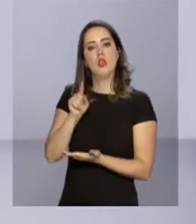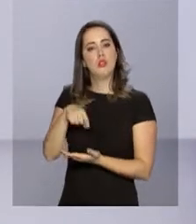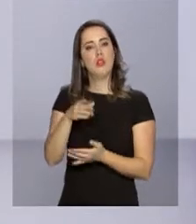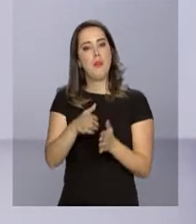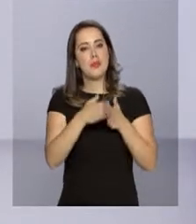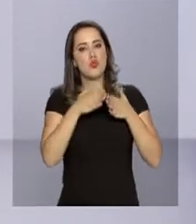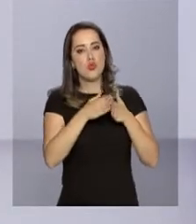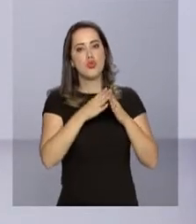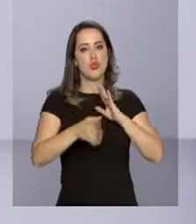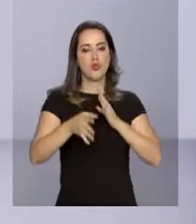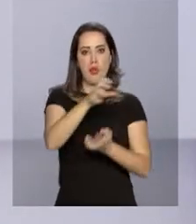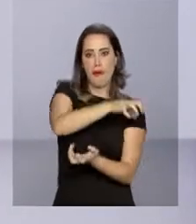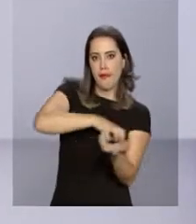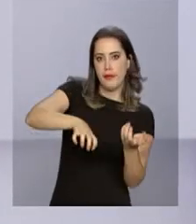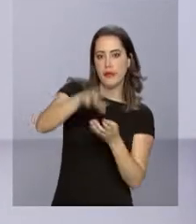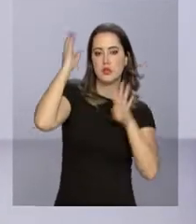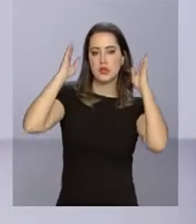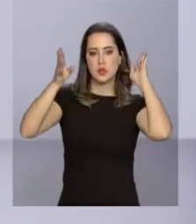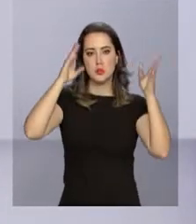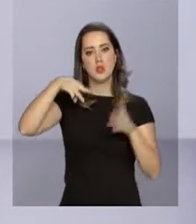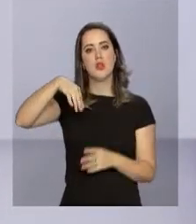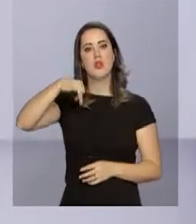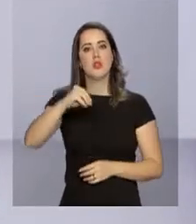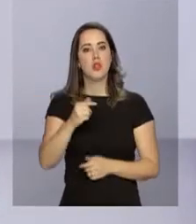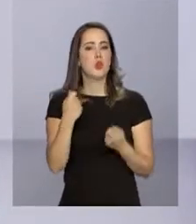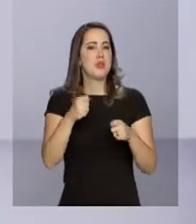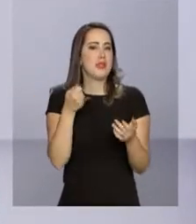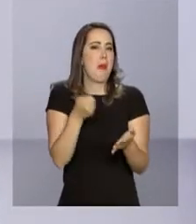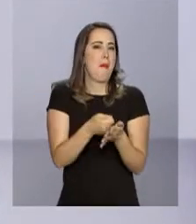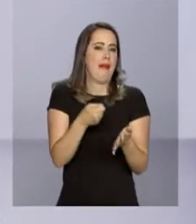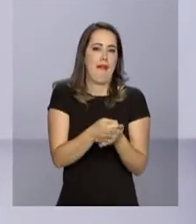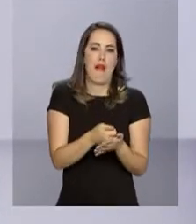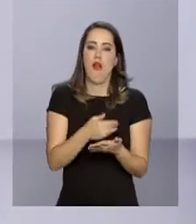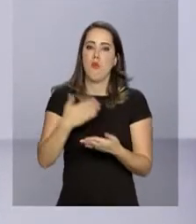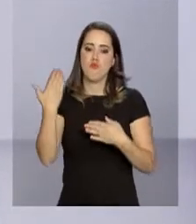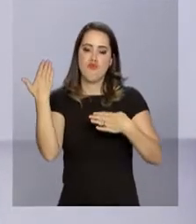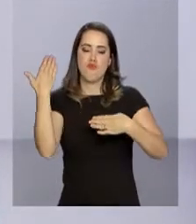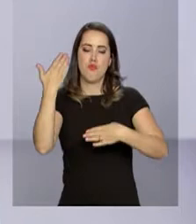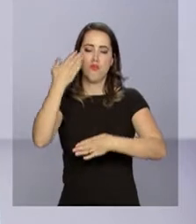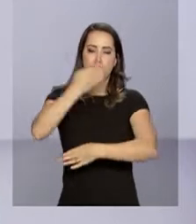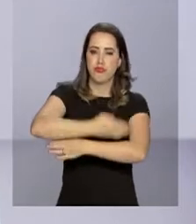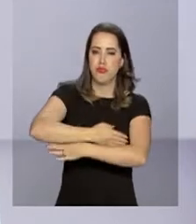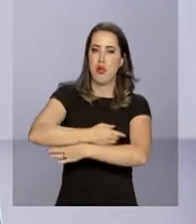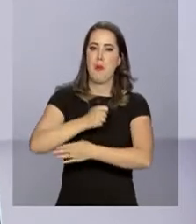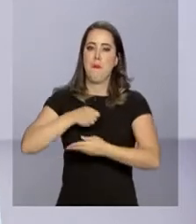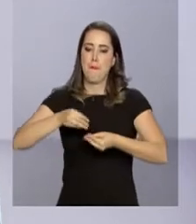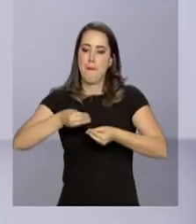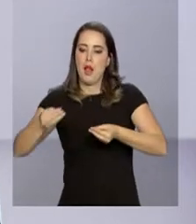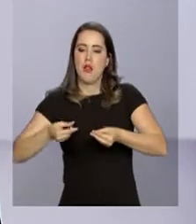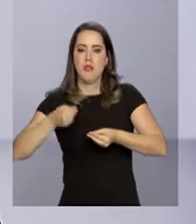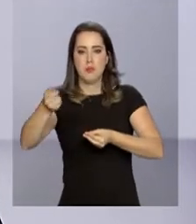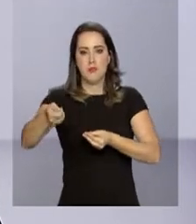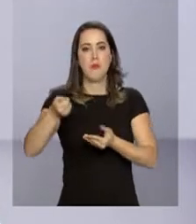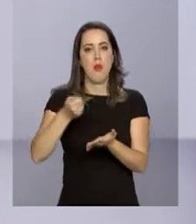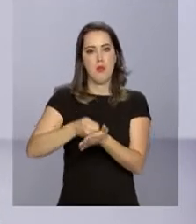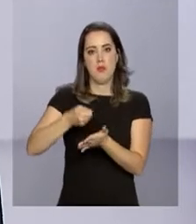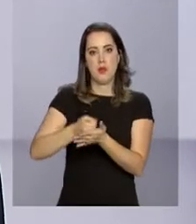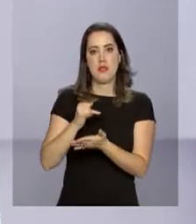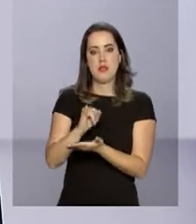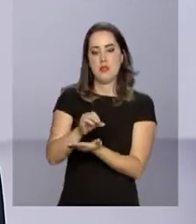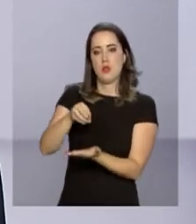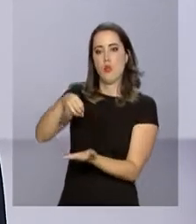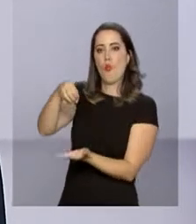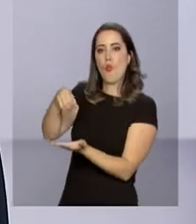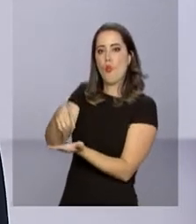greve e maio caminhoneiros não terão mais que pagar pedágio do eixo dos caminhões que estiverem suspensos e nenhuma